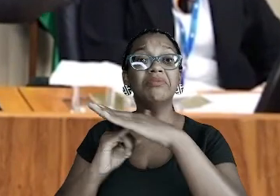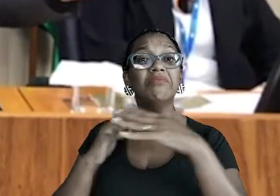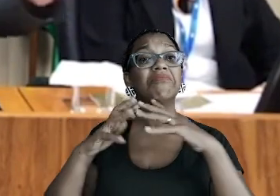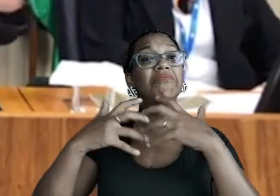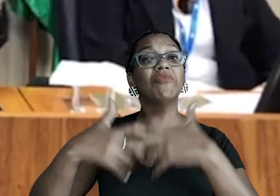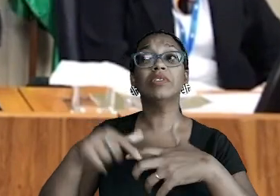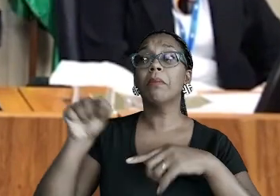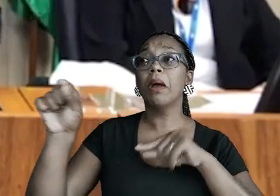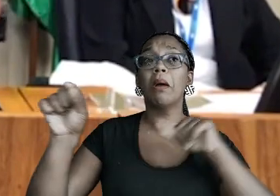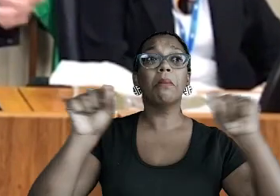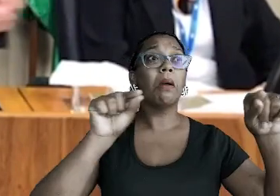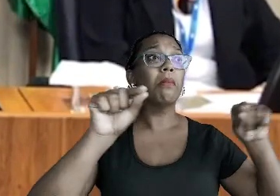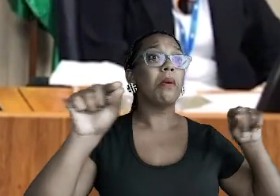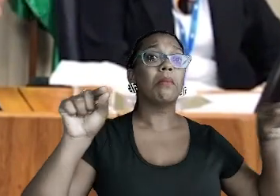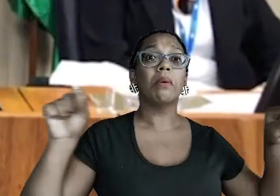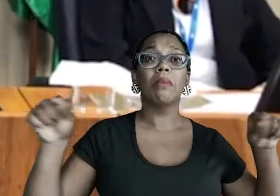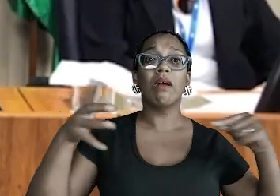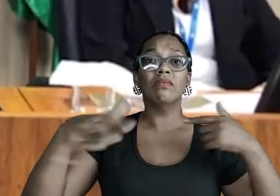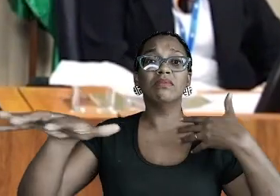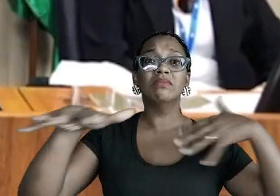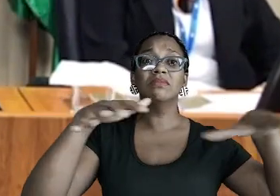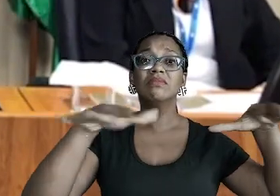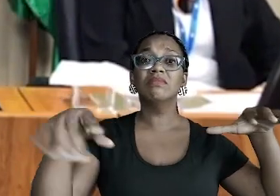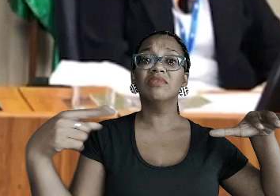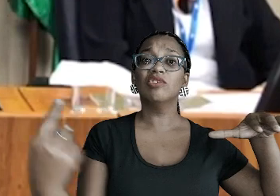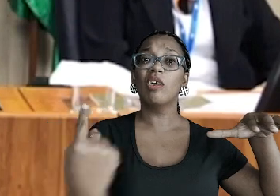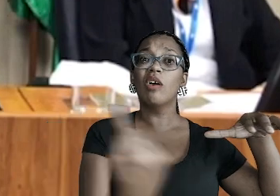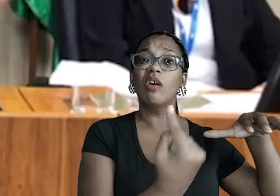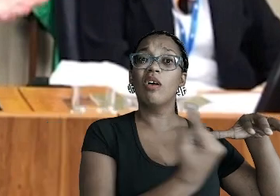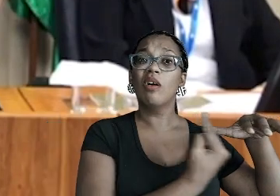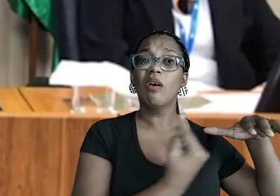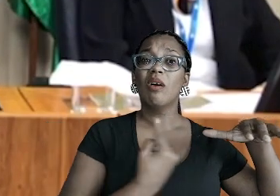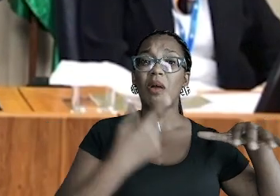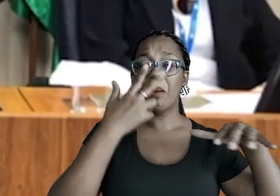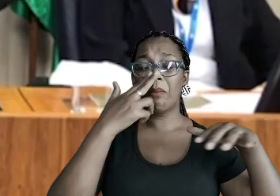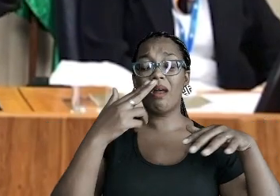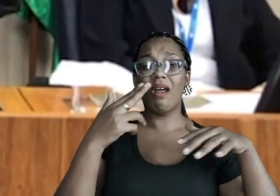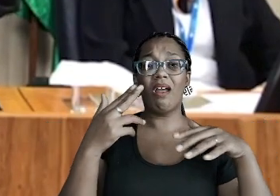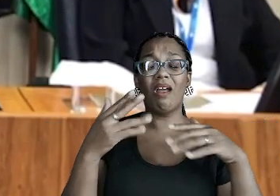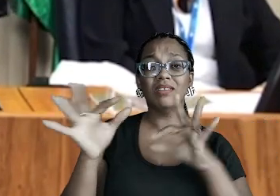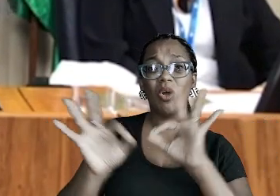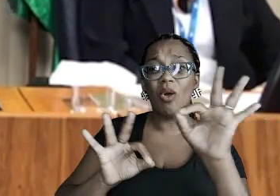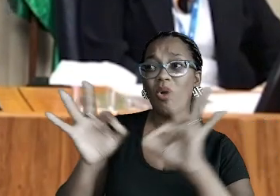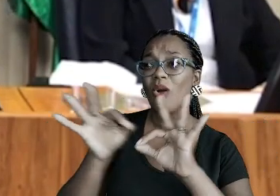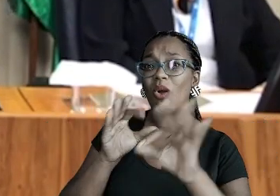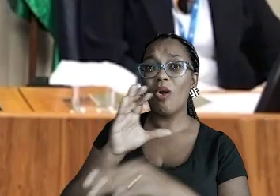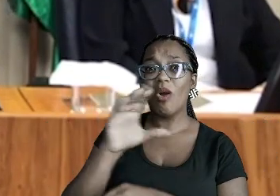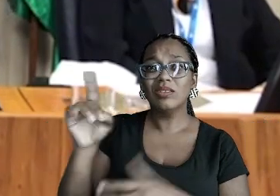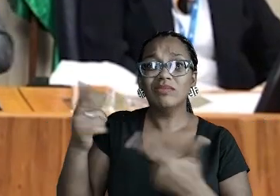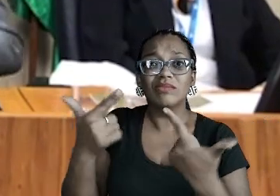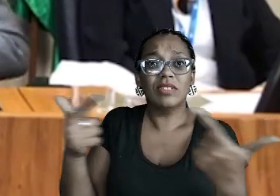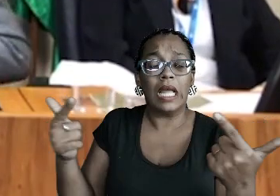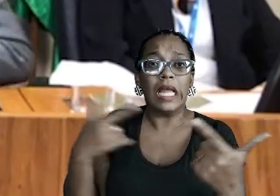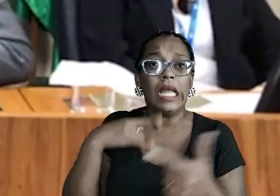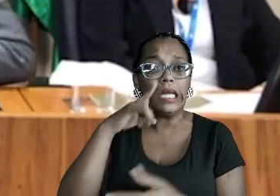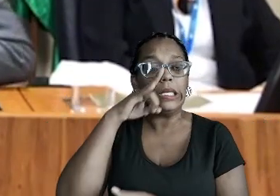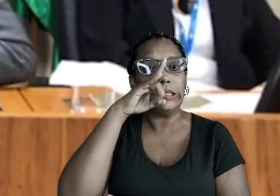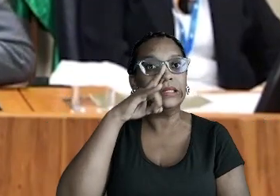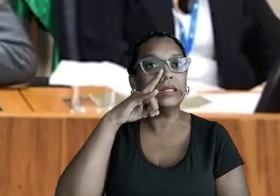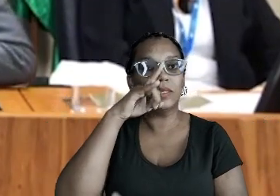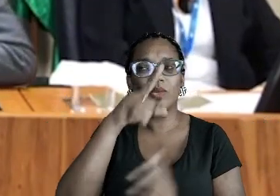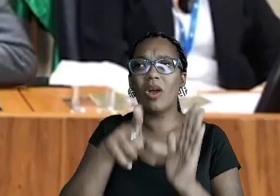Funcionando aqui ali de forma às vezes muitas vezes descoordenada e aí ocorre até o risco